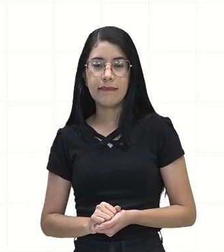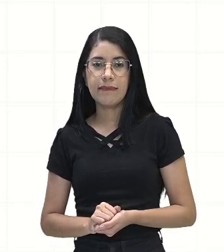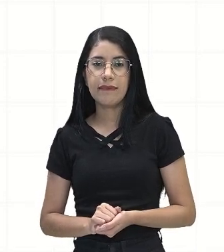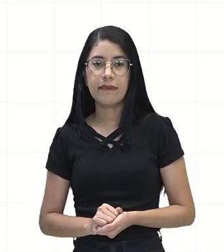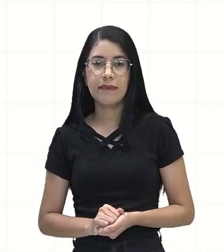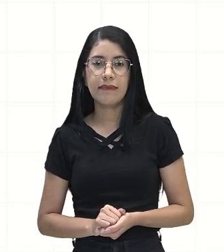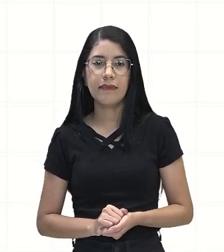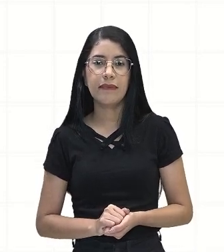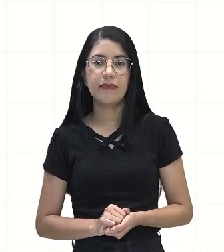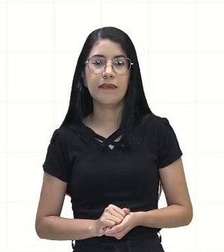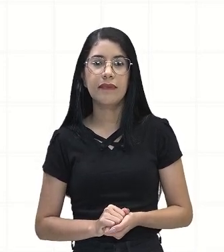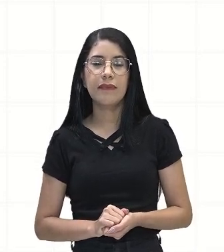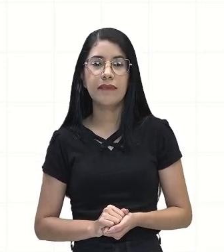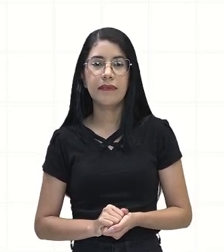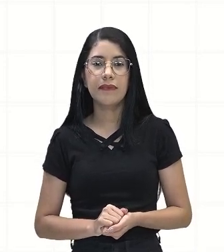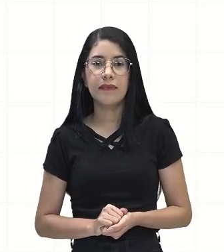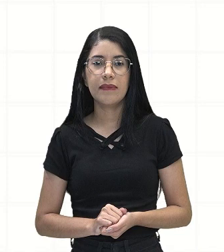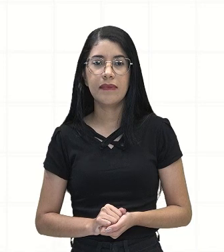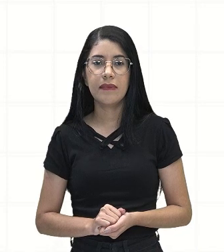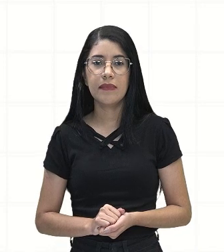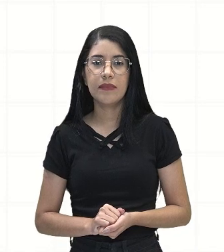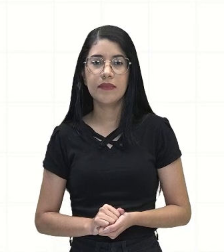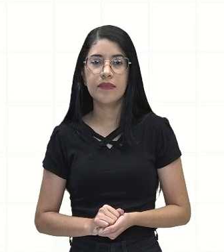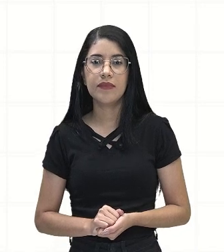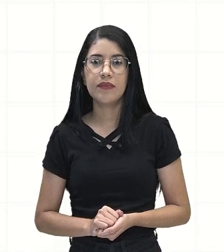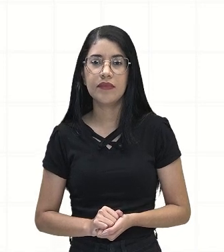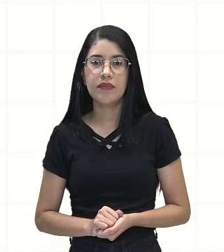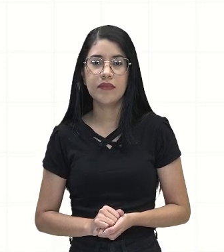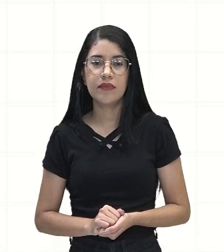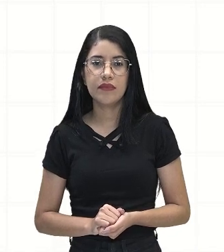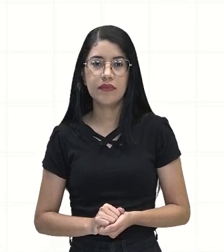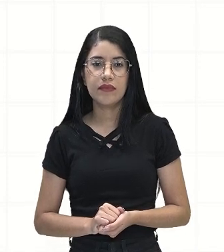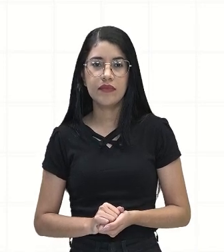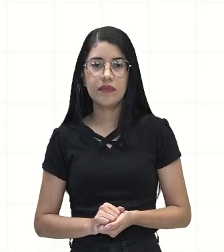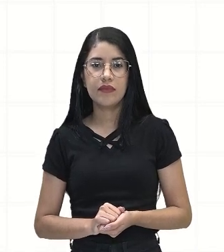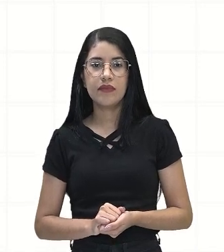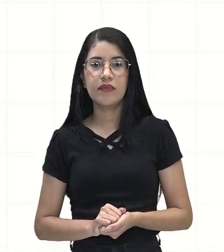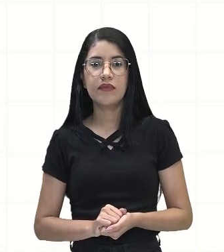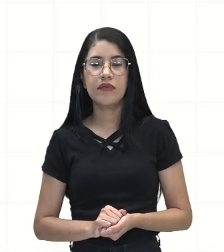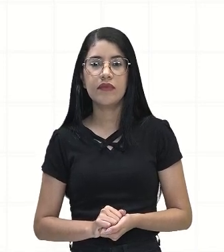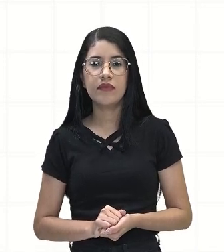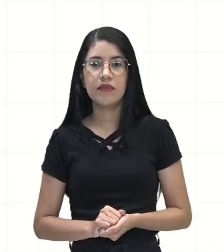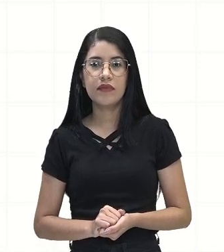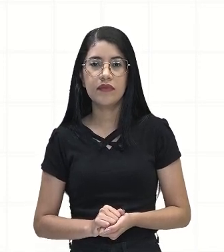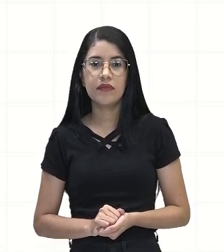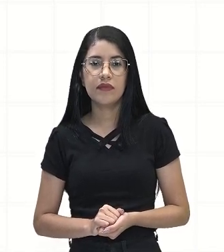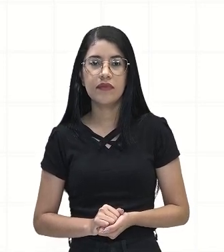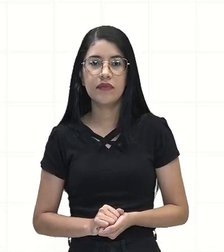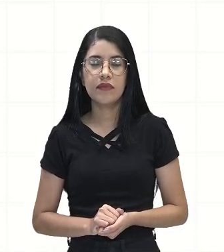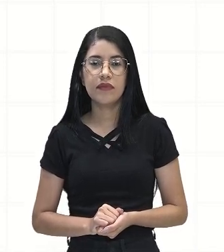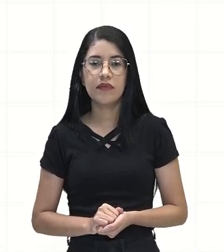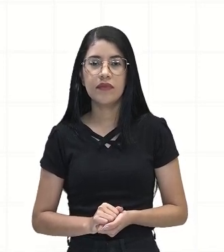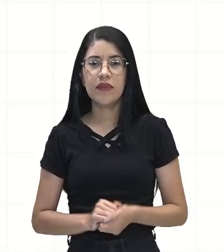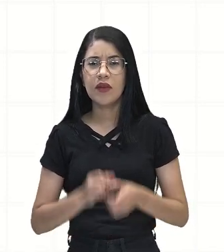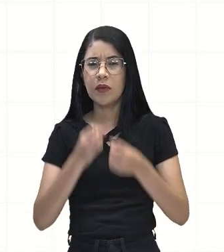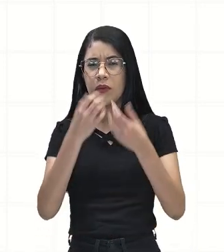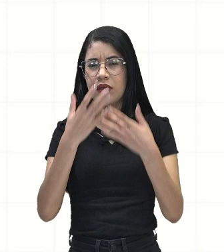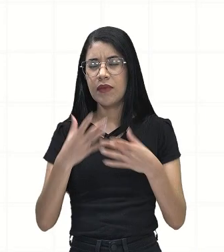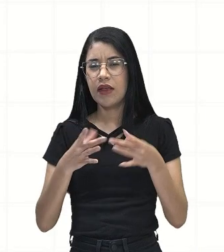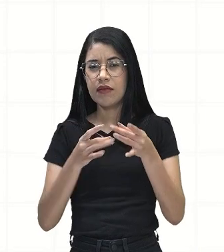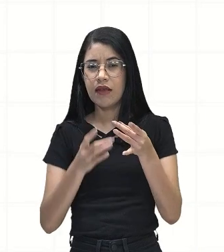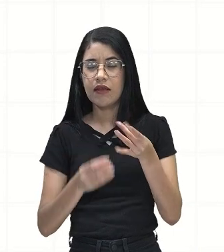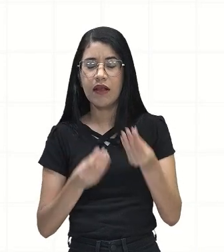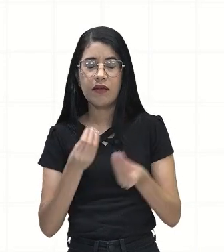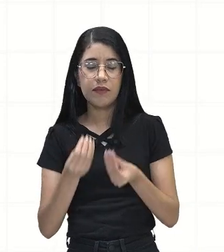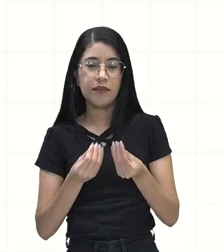do segmento que essa altura determina na hipotenusa. Então, bora lá.